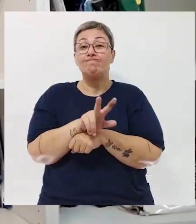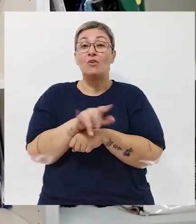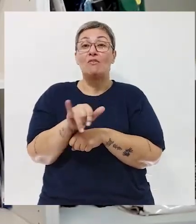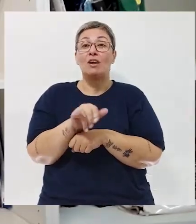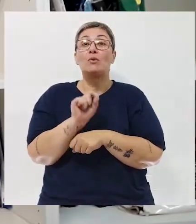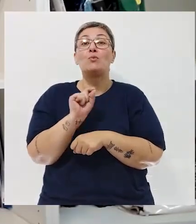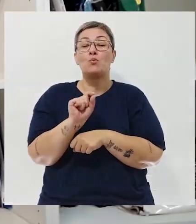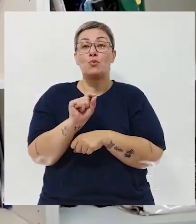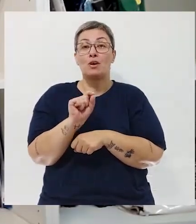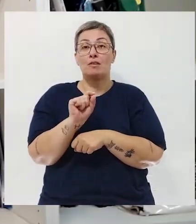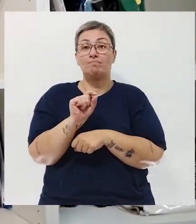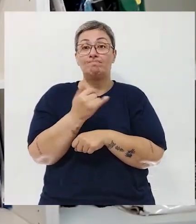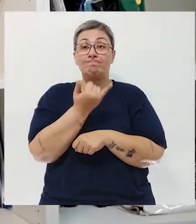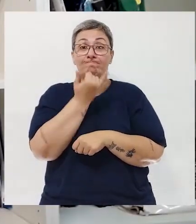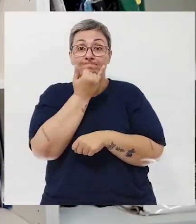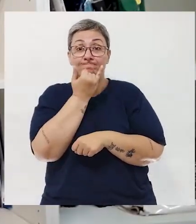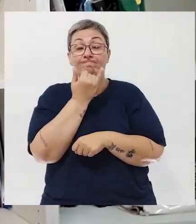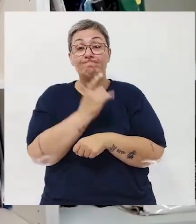temos